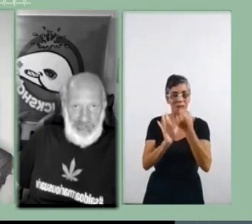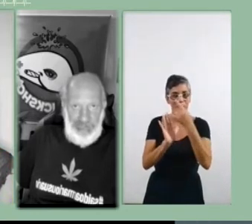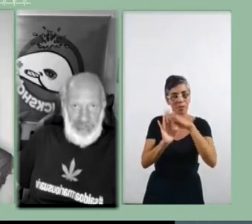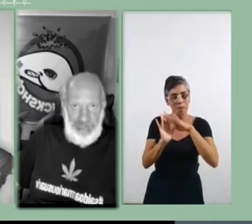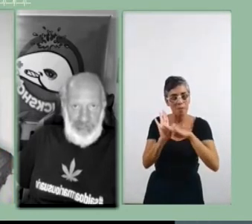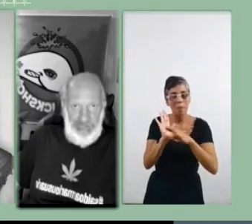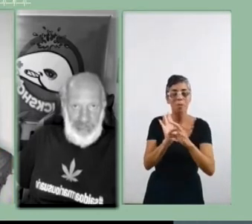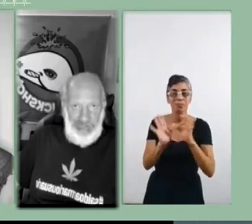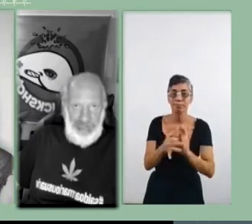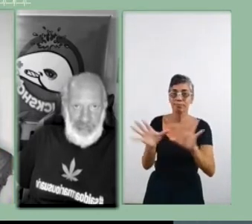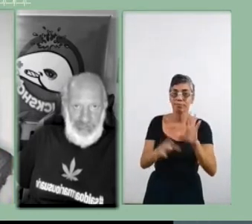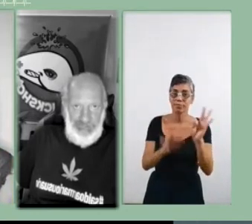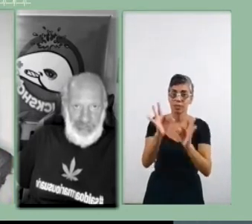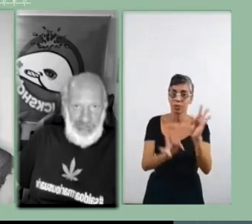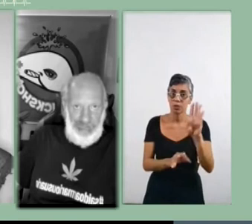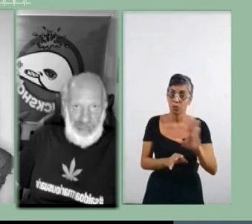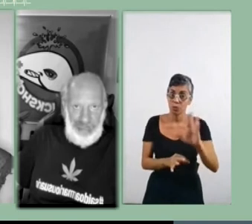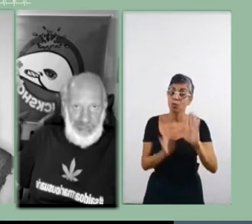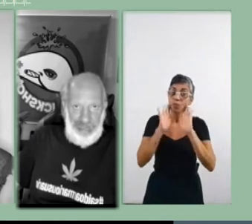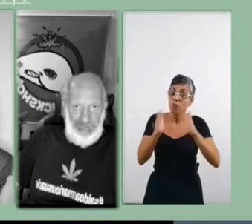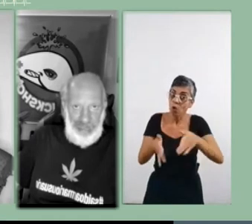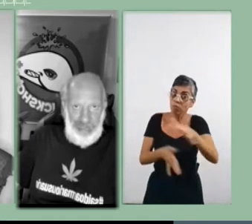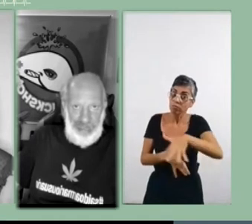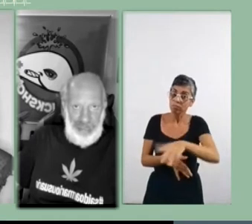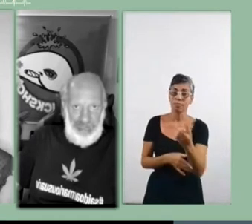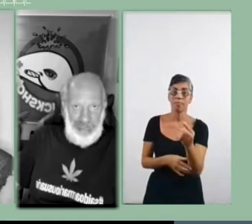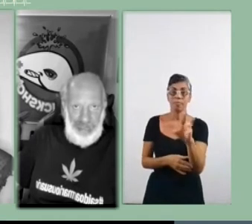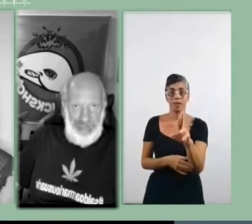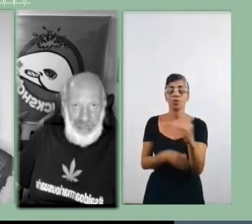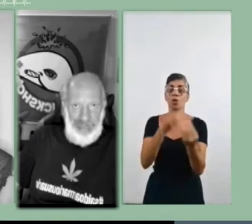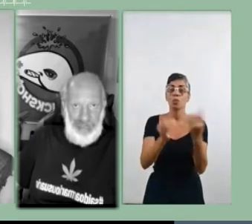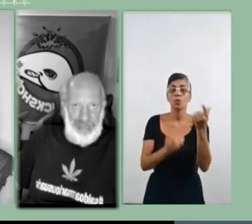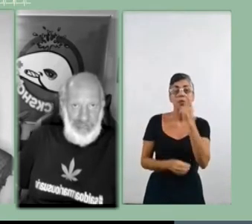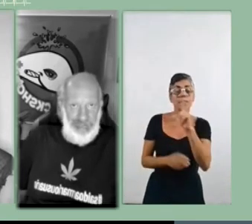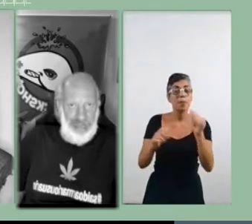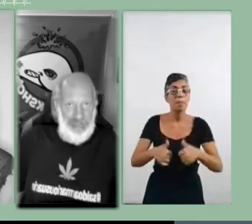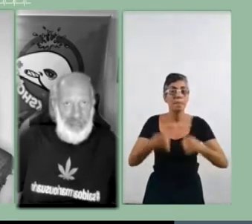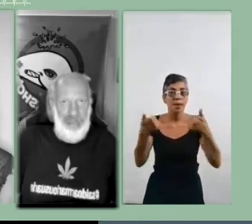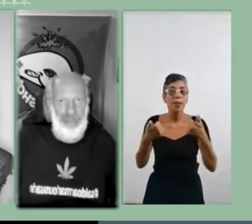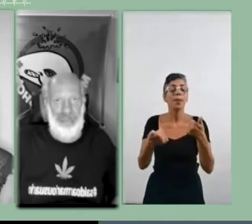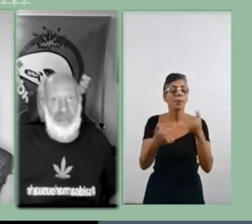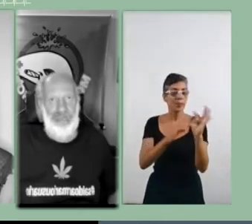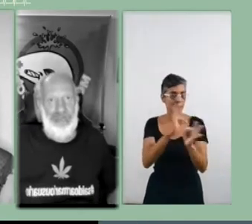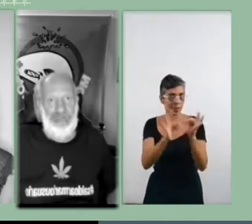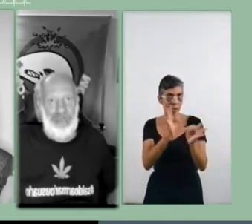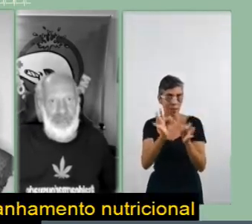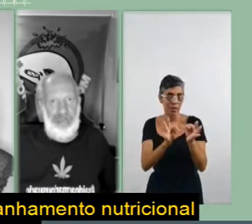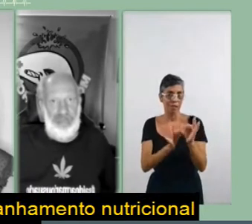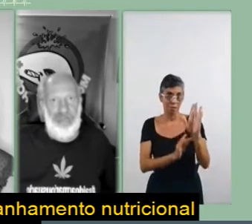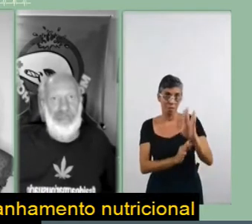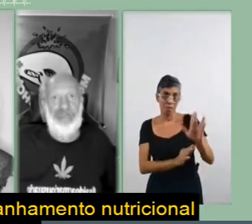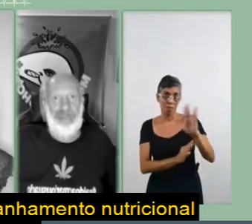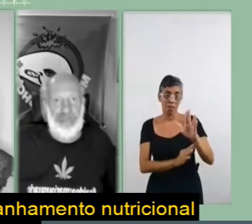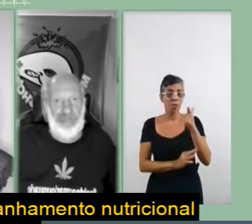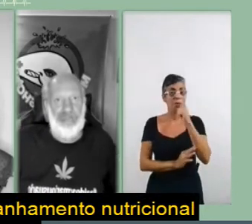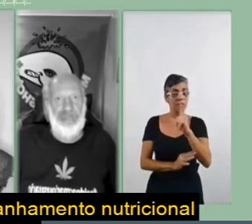estão atendendo também a melhor maneira de poder fazer o tratamento com os canabinoides e se beneficiar, né? Fazer esse